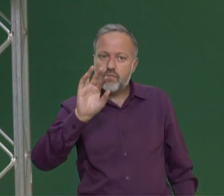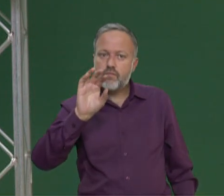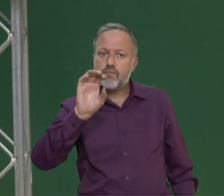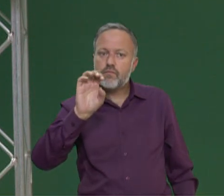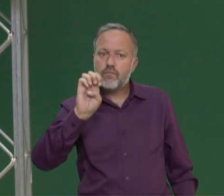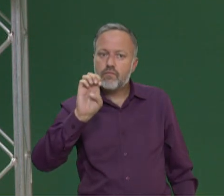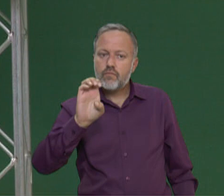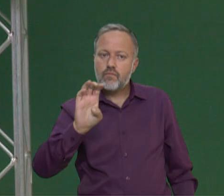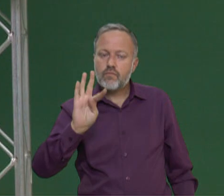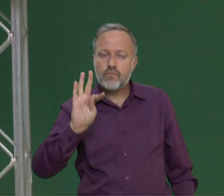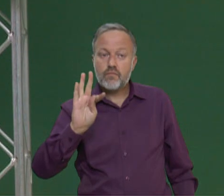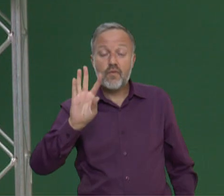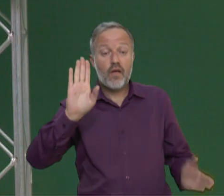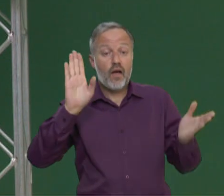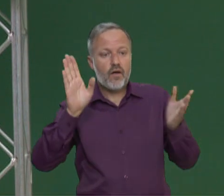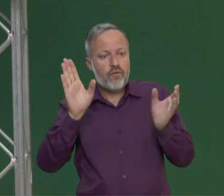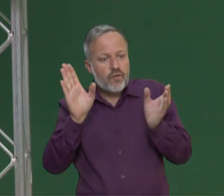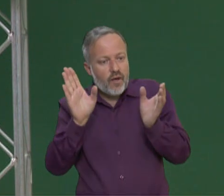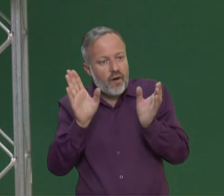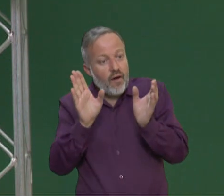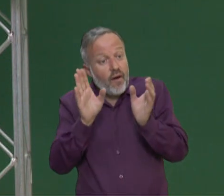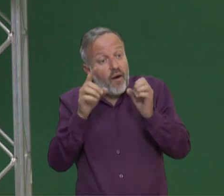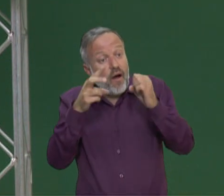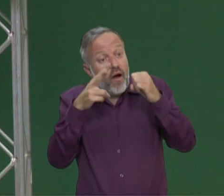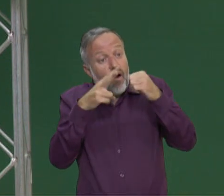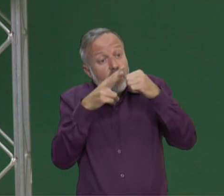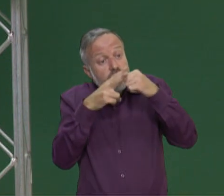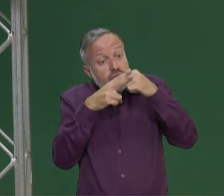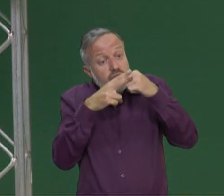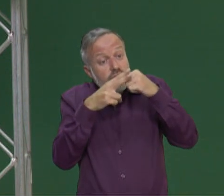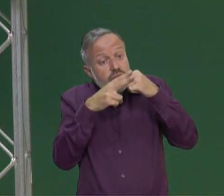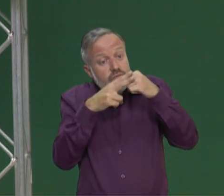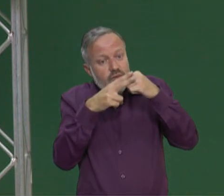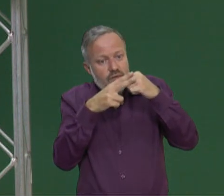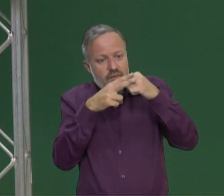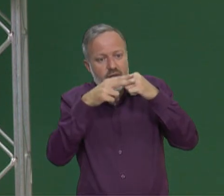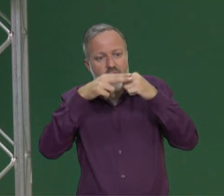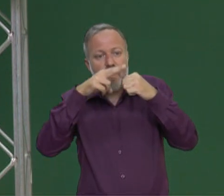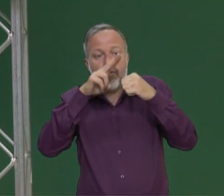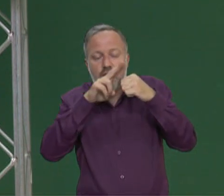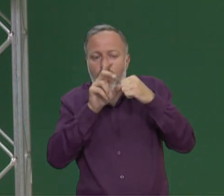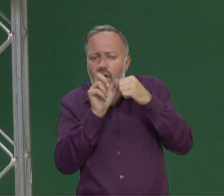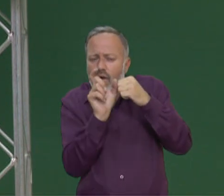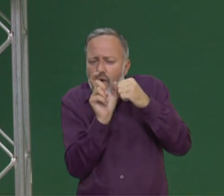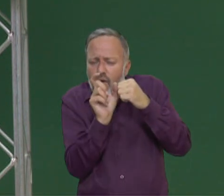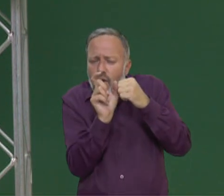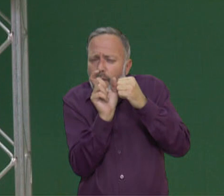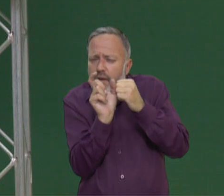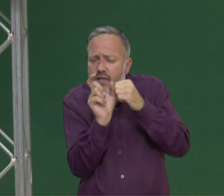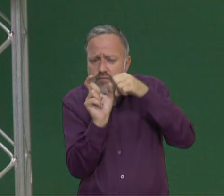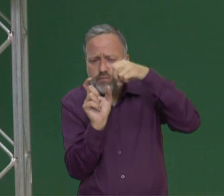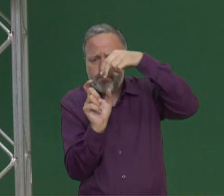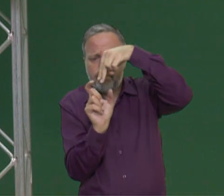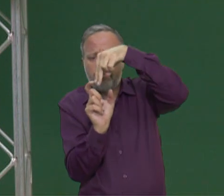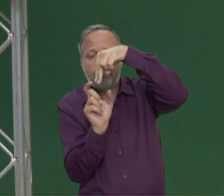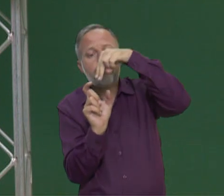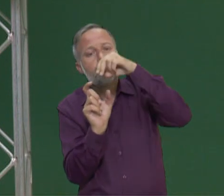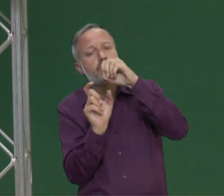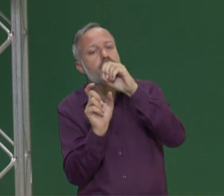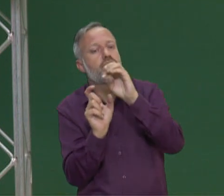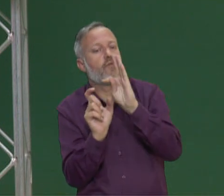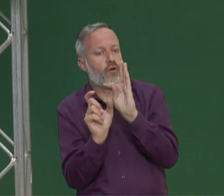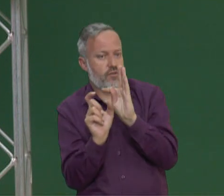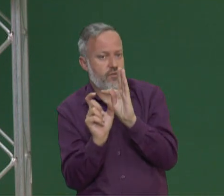verbo auxiliar, o had, a partícula de negação, not, had not ou